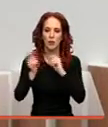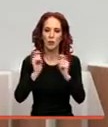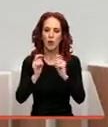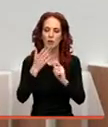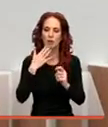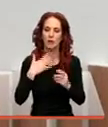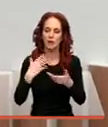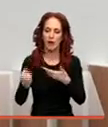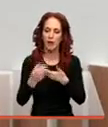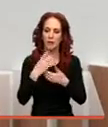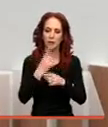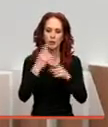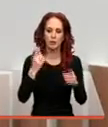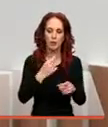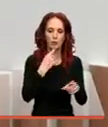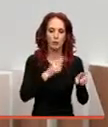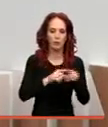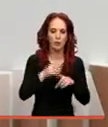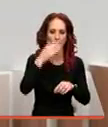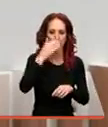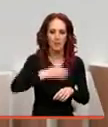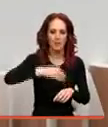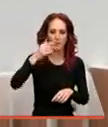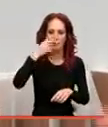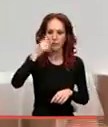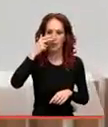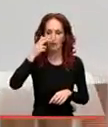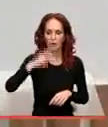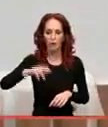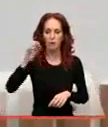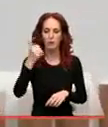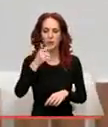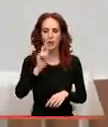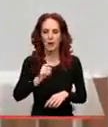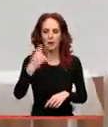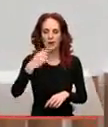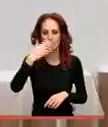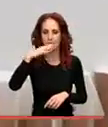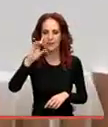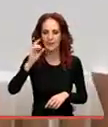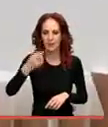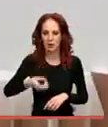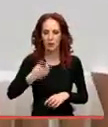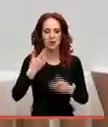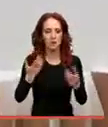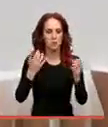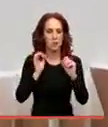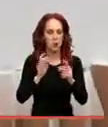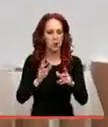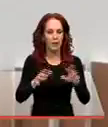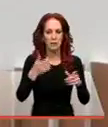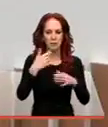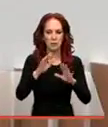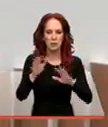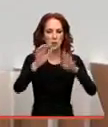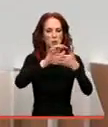o o o deputado mas o velho era uma reformada do once caldas 39 anos e então e hoje cmas é que o povo sofre uma